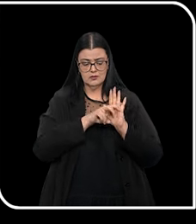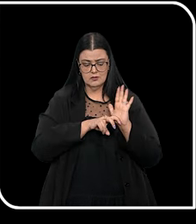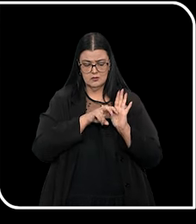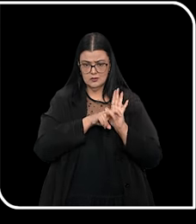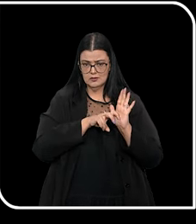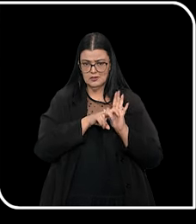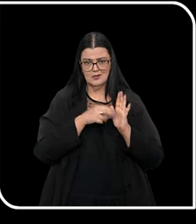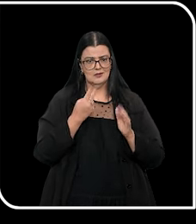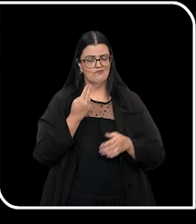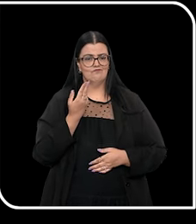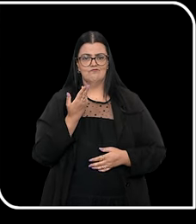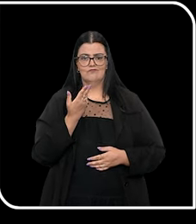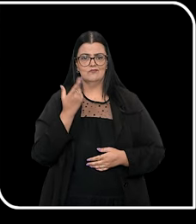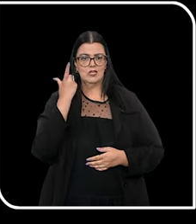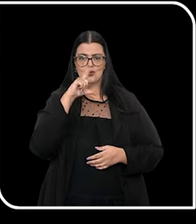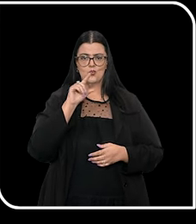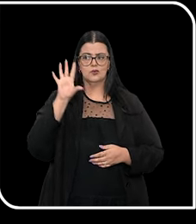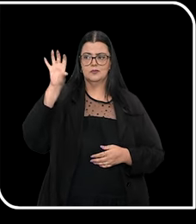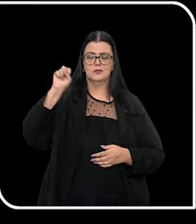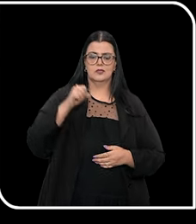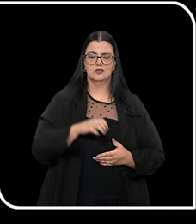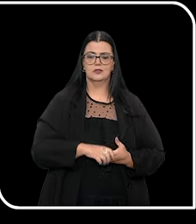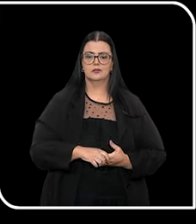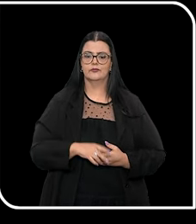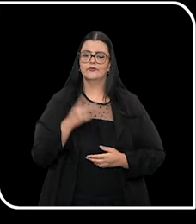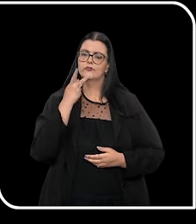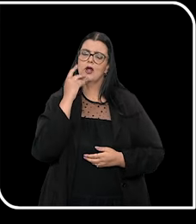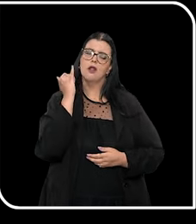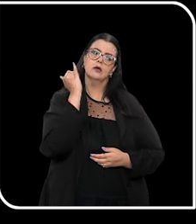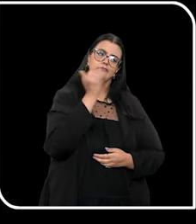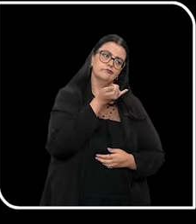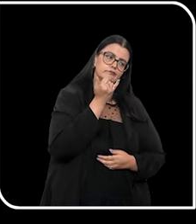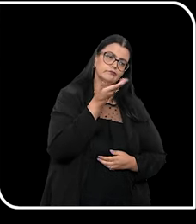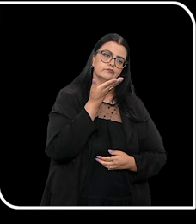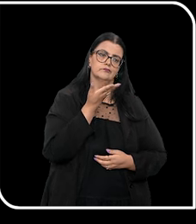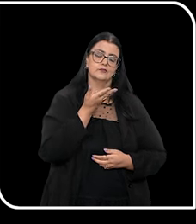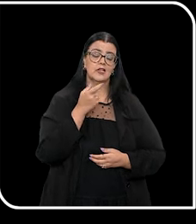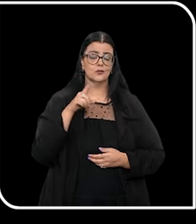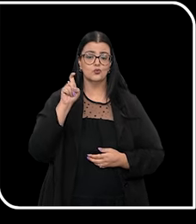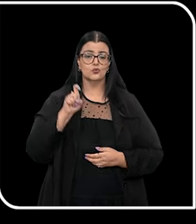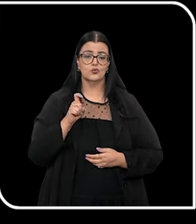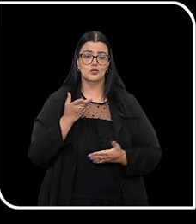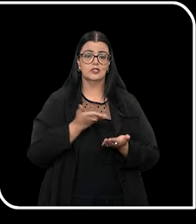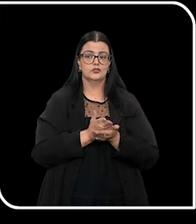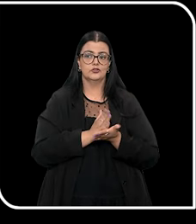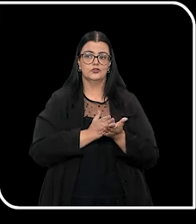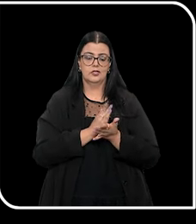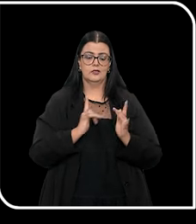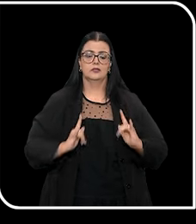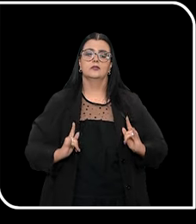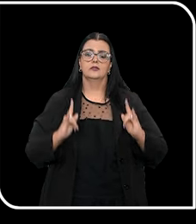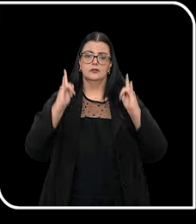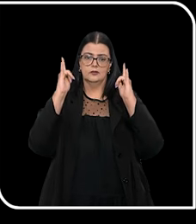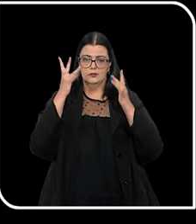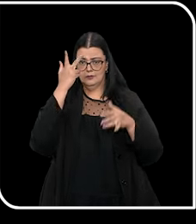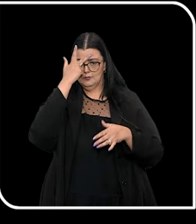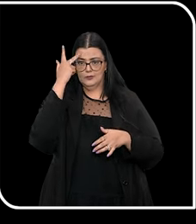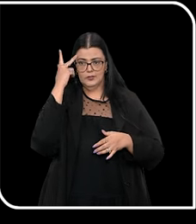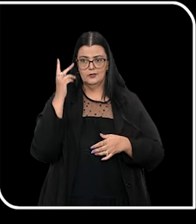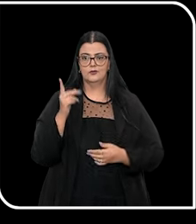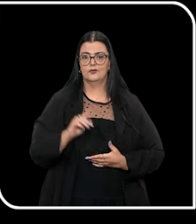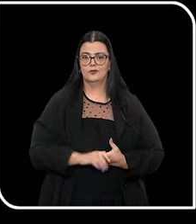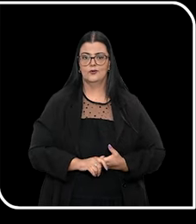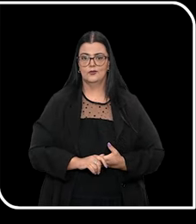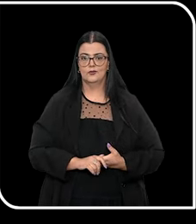cadeira de rodas não consegue pegar não consegue acessar aí eu vou lá chamo o Síndico eu sou a chata do rolê né Eu não sou eu sou uma